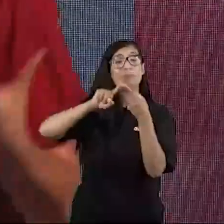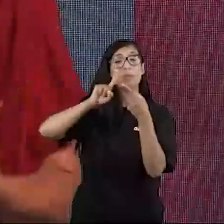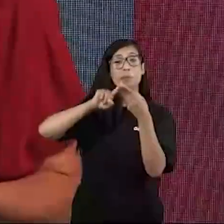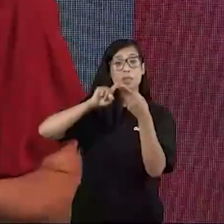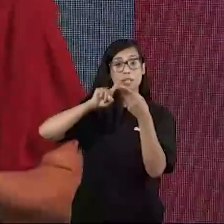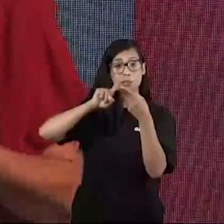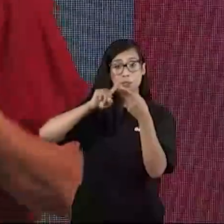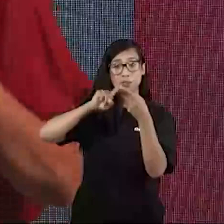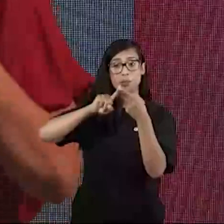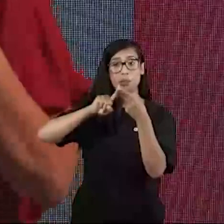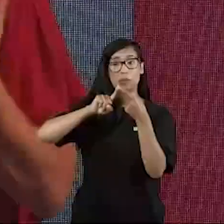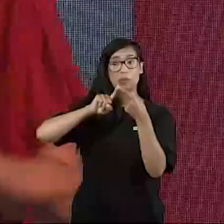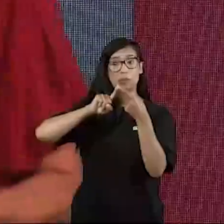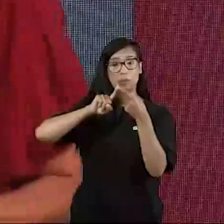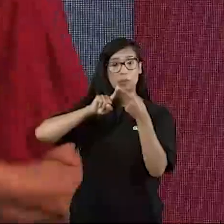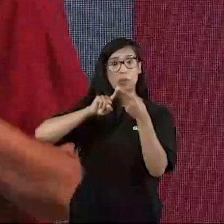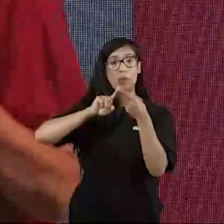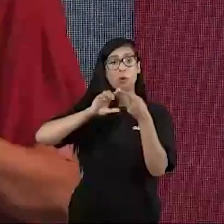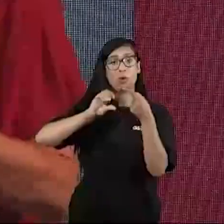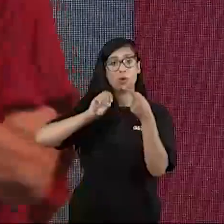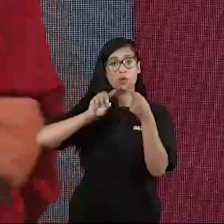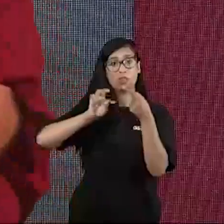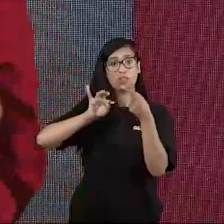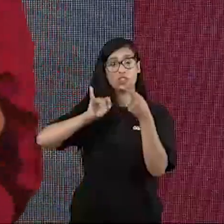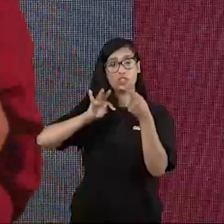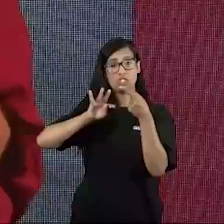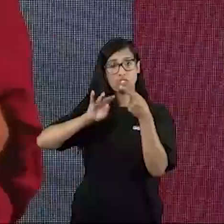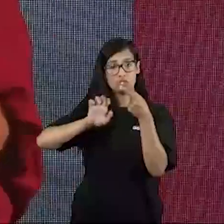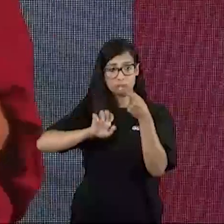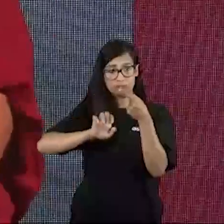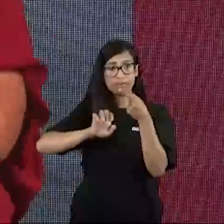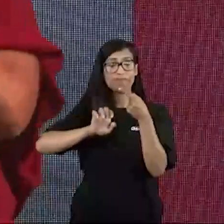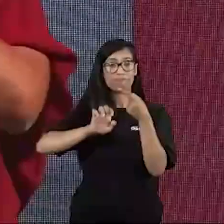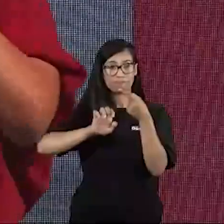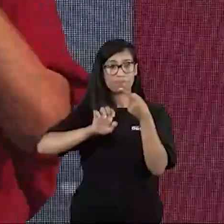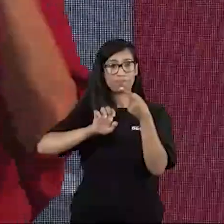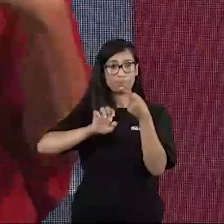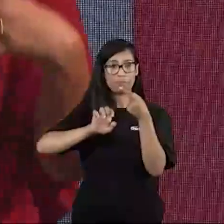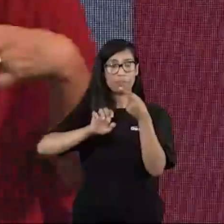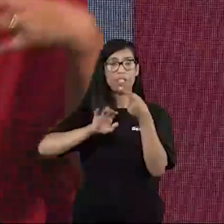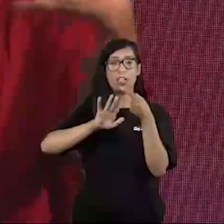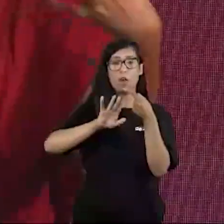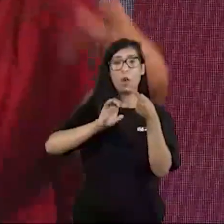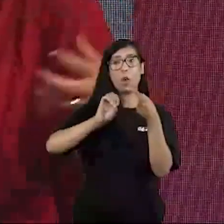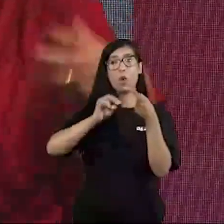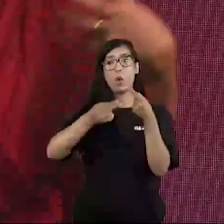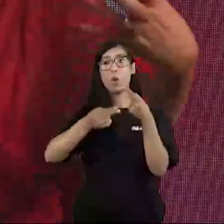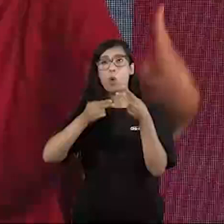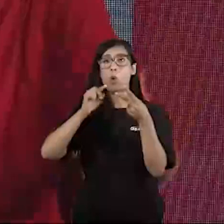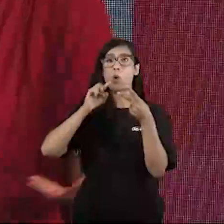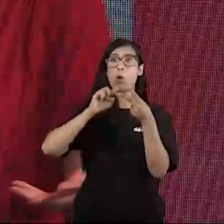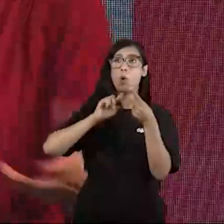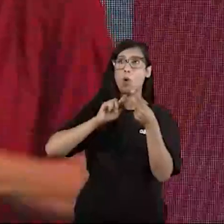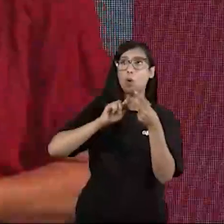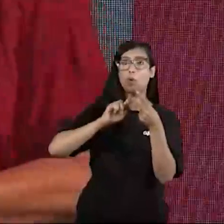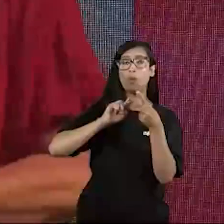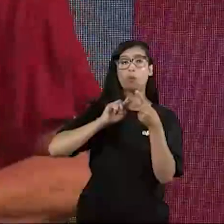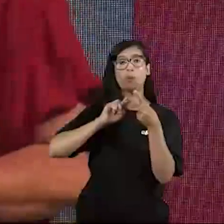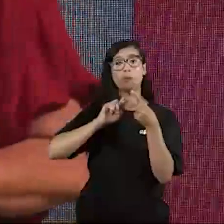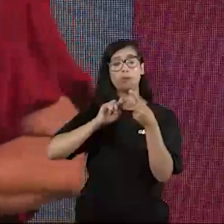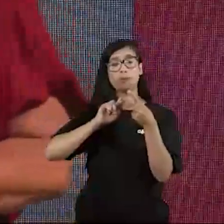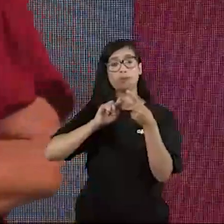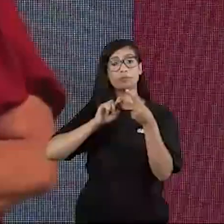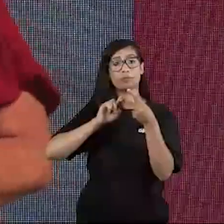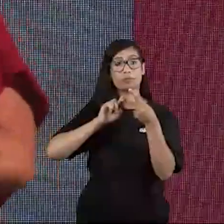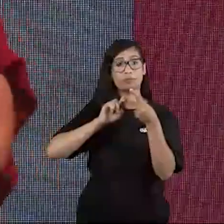daquela otite. Depois, é se ela é de repetição, se é uma otite ulcerativa, exudativa, purulenta, ou